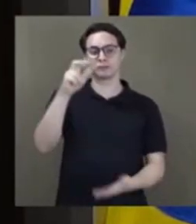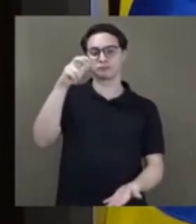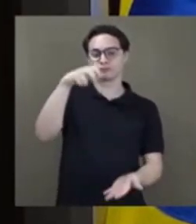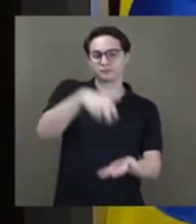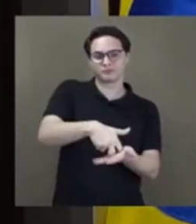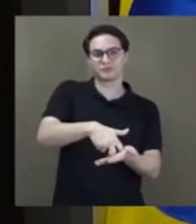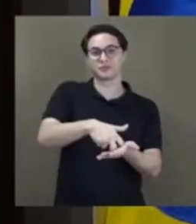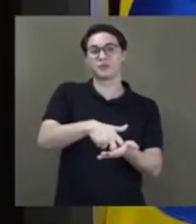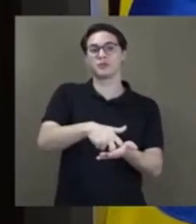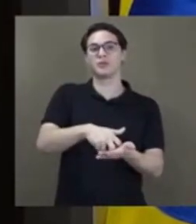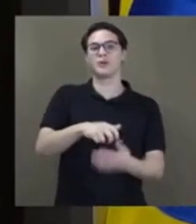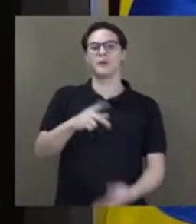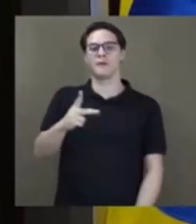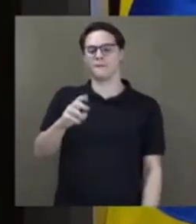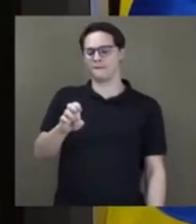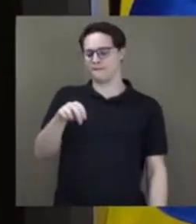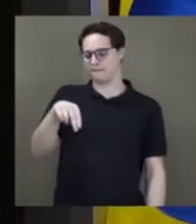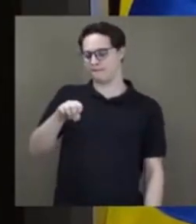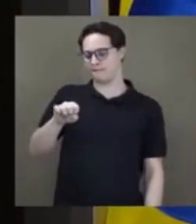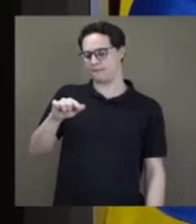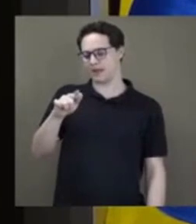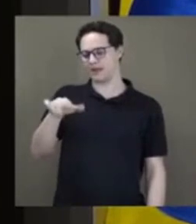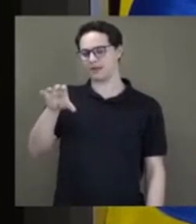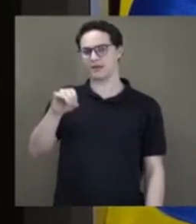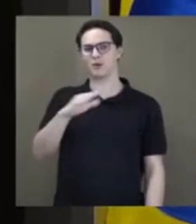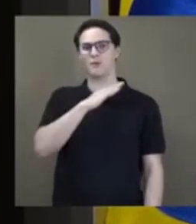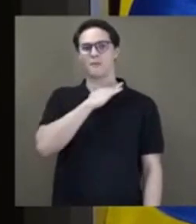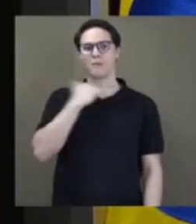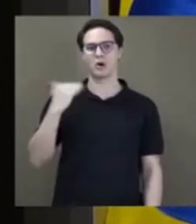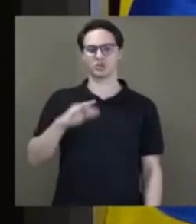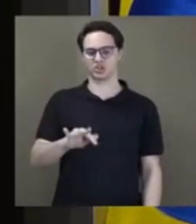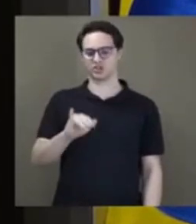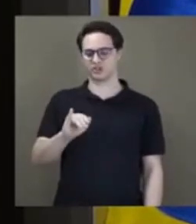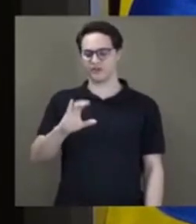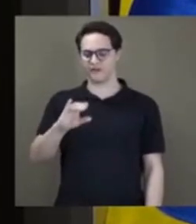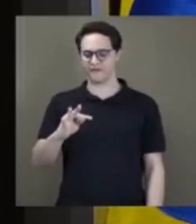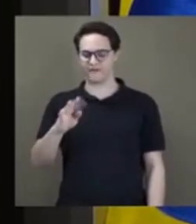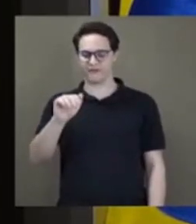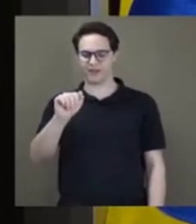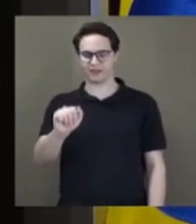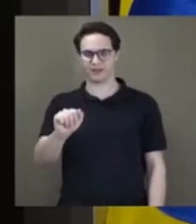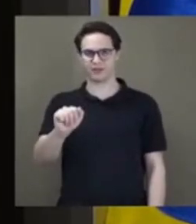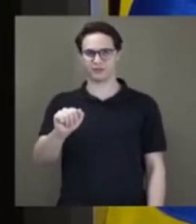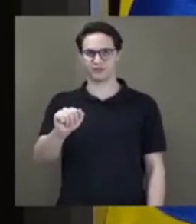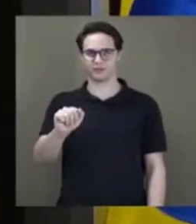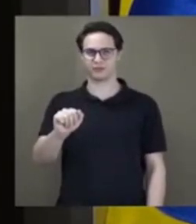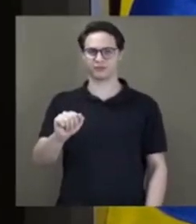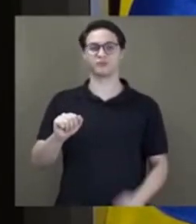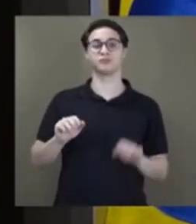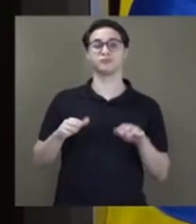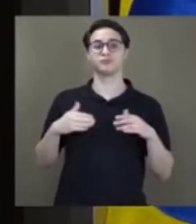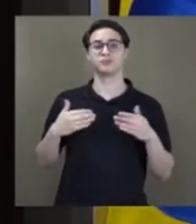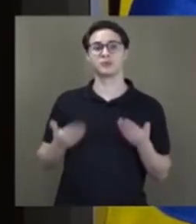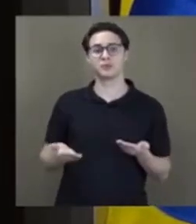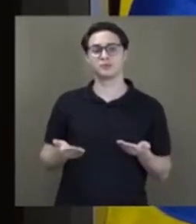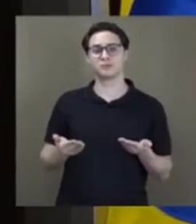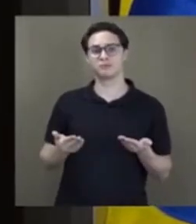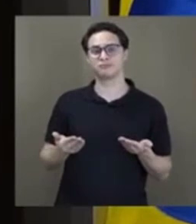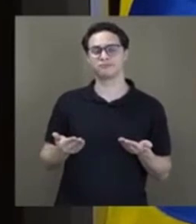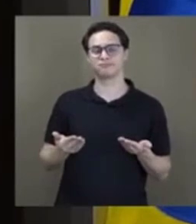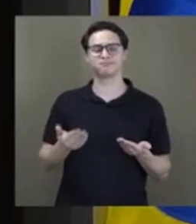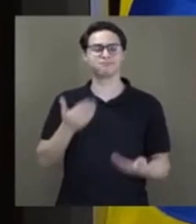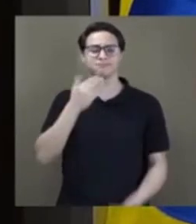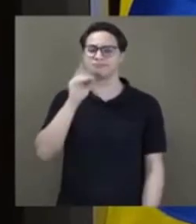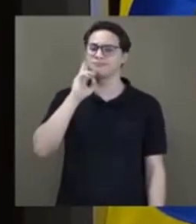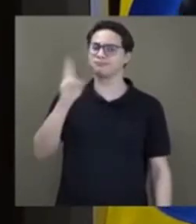instituto chamado pensão por morte ficta, ou pensão por morte presumida. Senhor presidente,